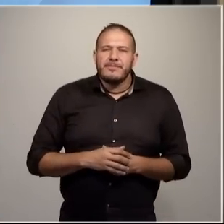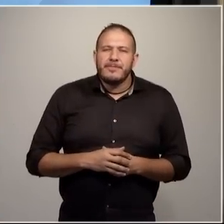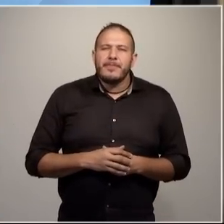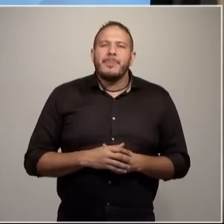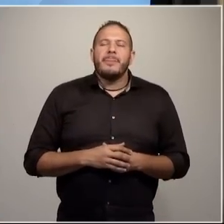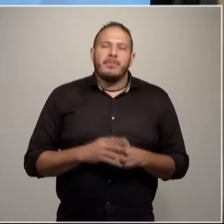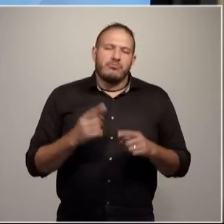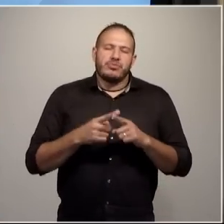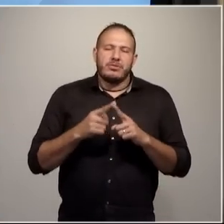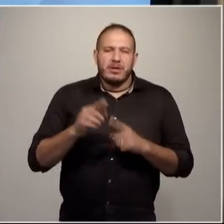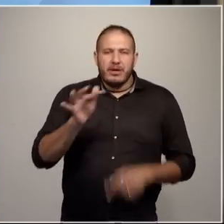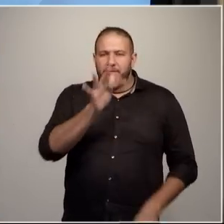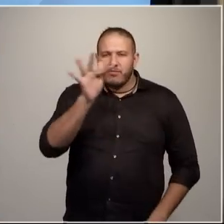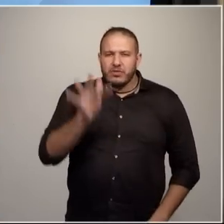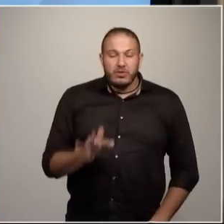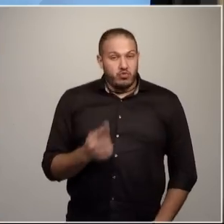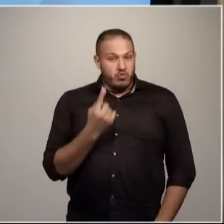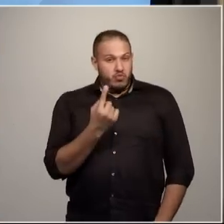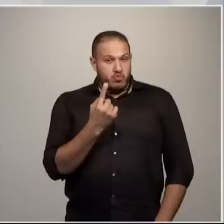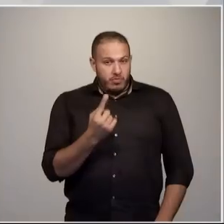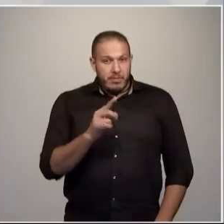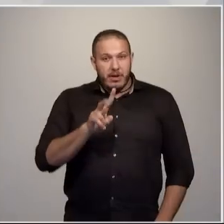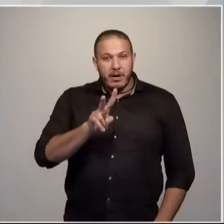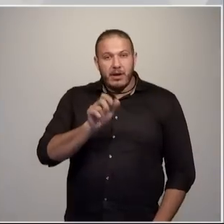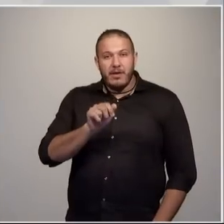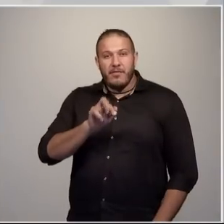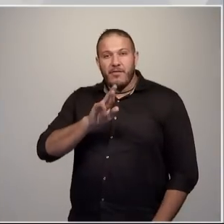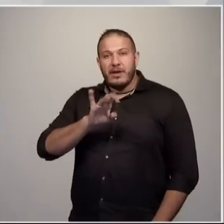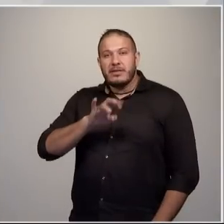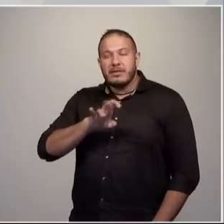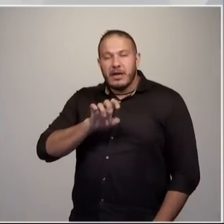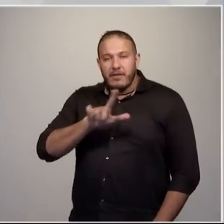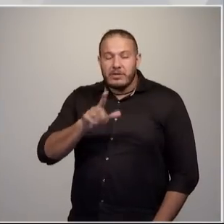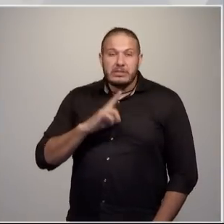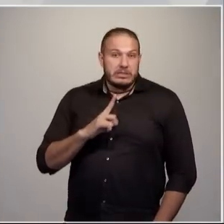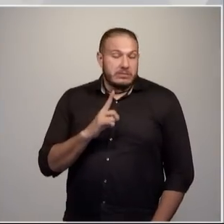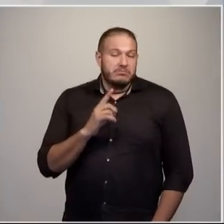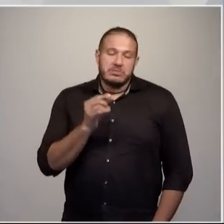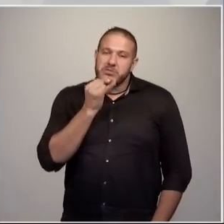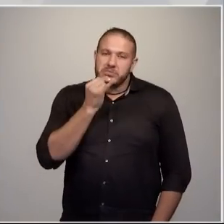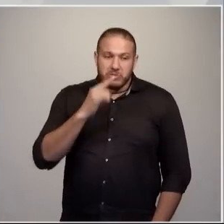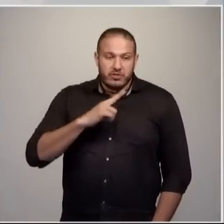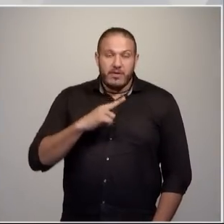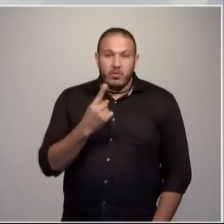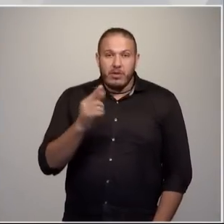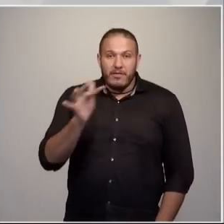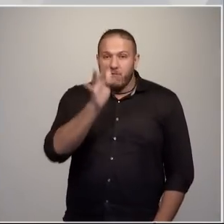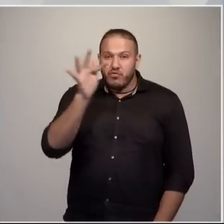as funções de uma variável. Se eu tiver uma função como essa daqui,